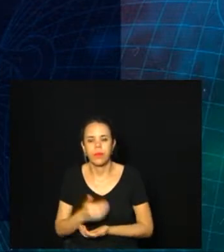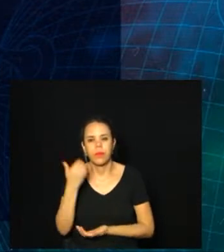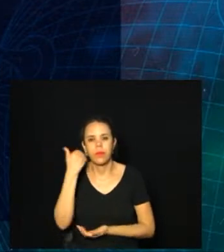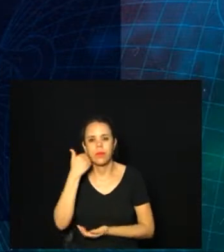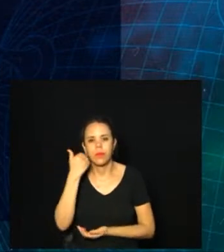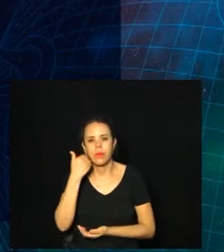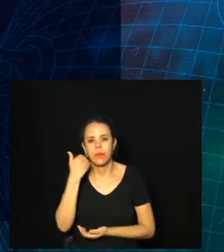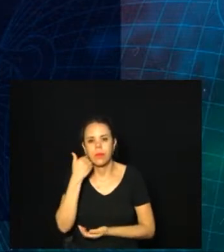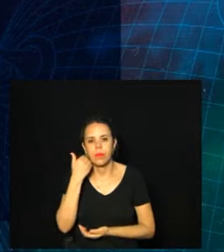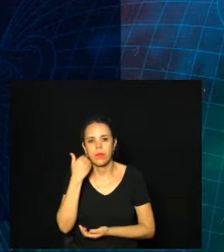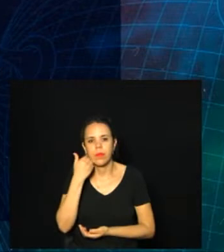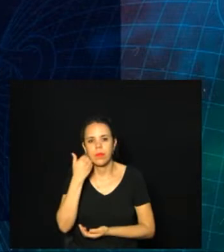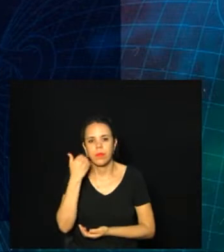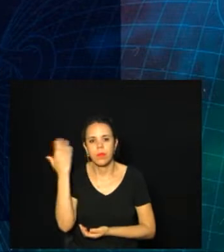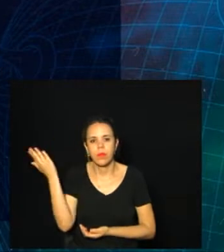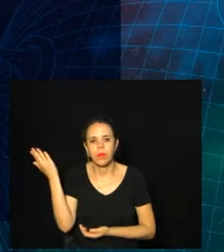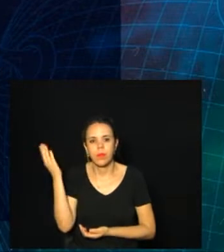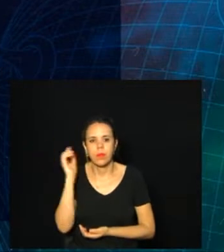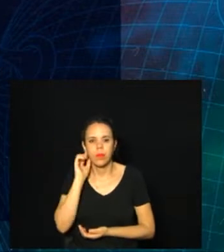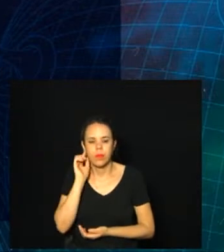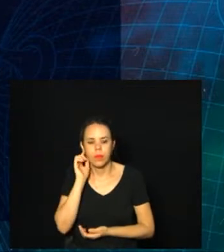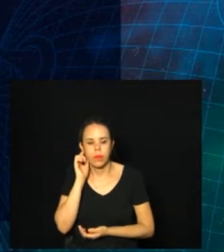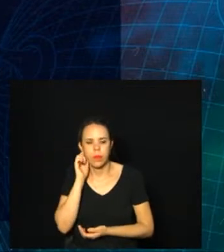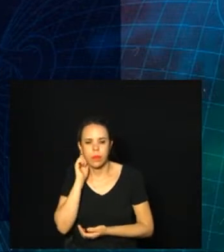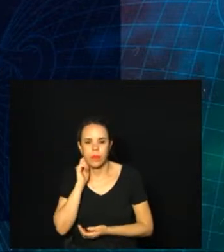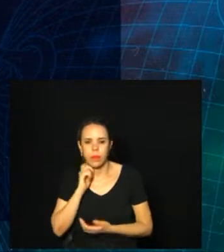27.470, Santa Bárbara do Oeste